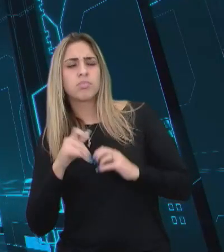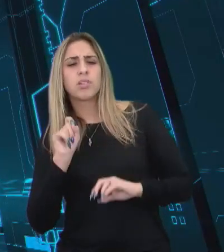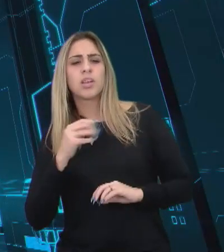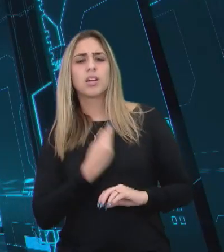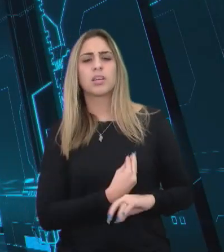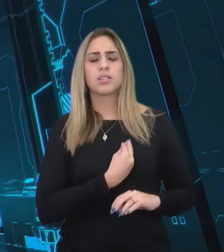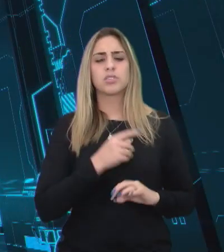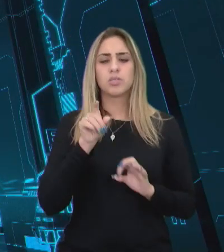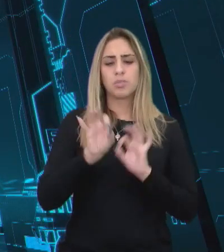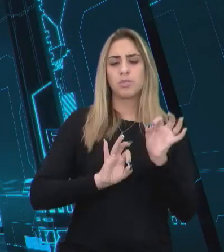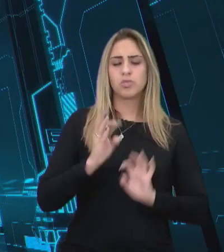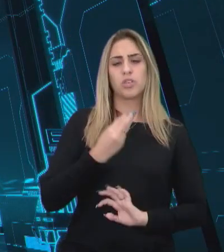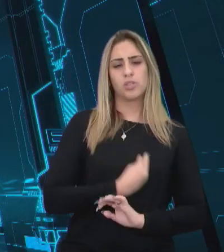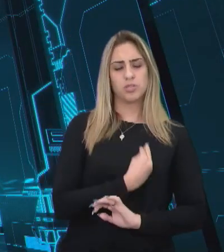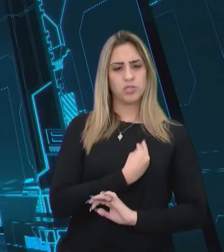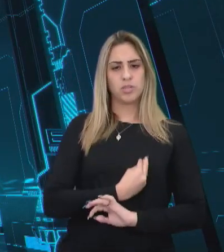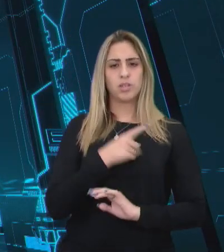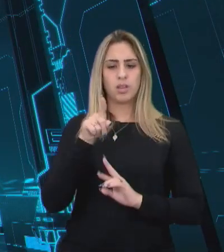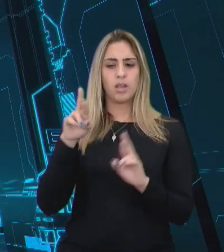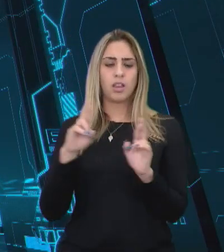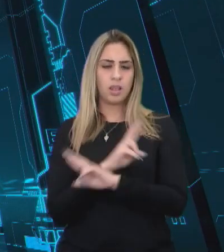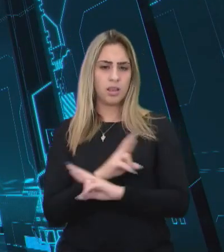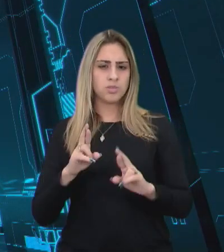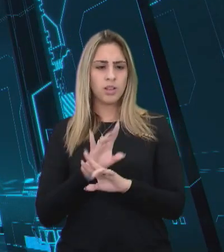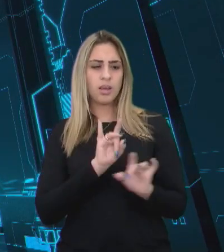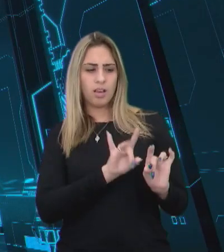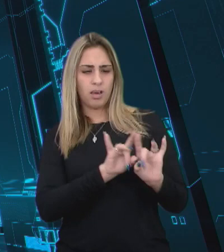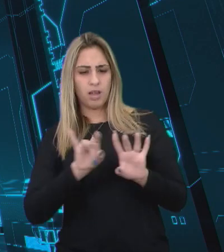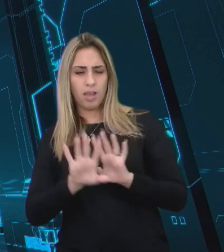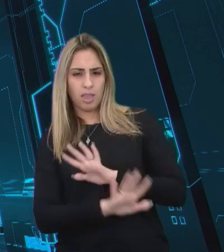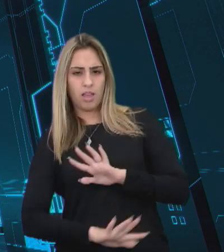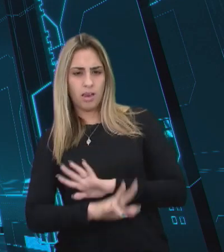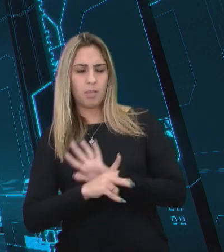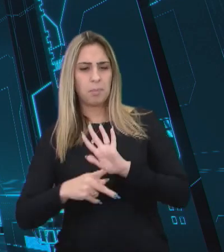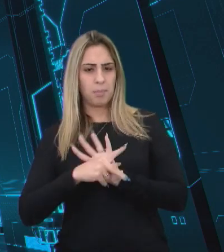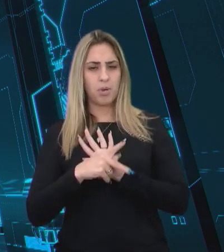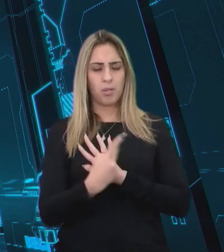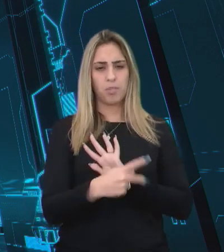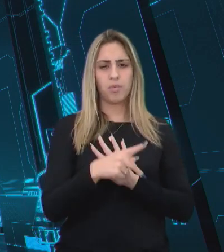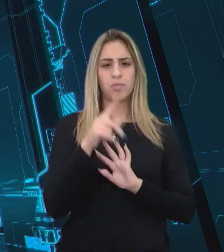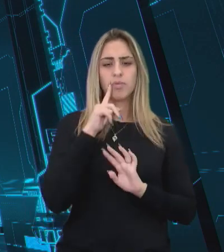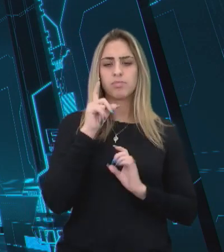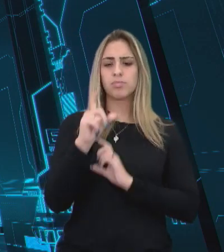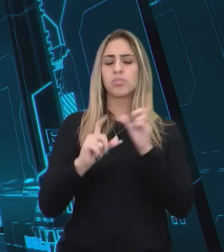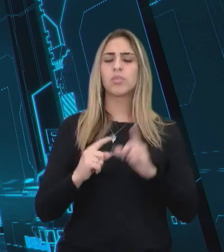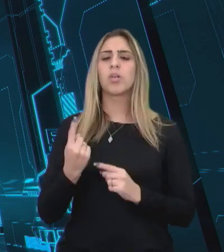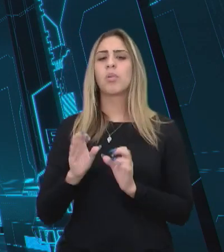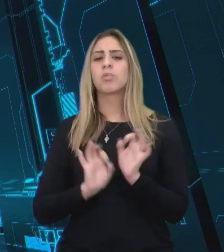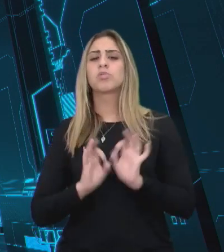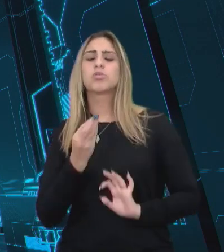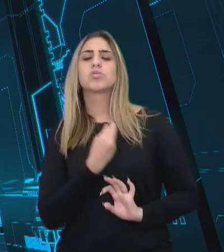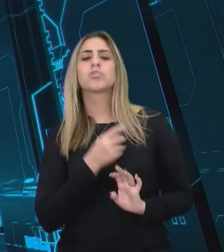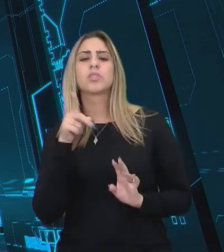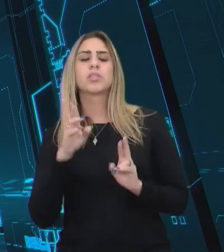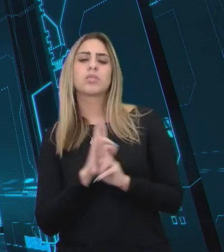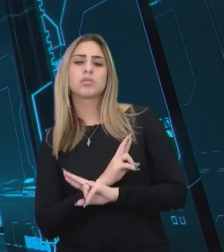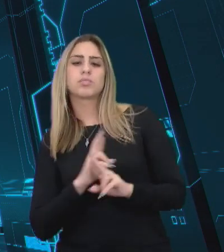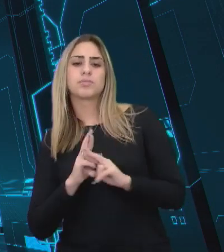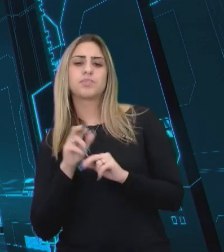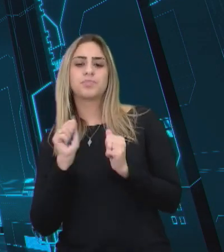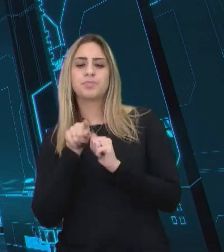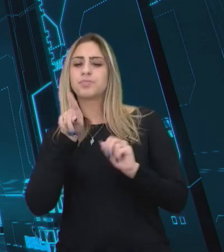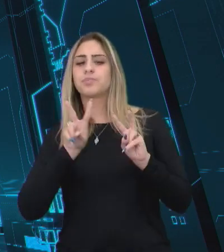existe um projeto de vida relacionado a cada área dessa? Então, por exemplo, de figurino, qual o projeto de vida que se relaciona com